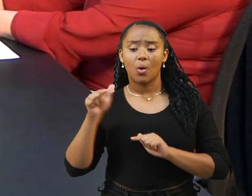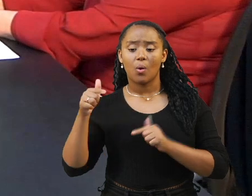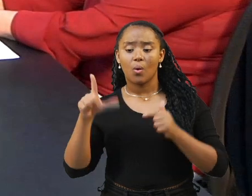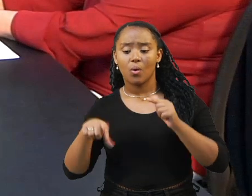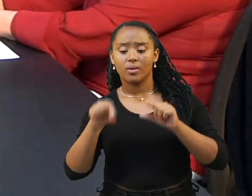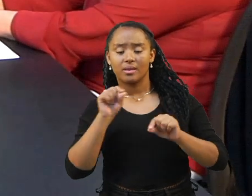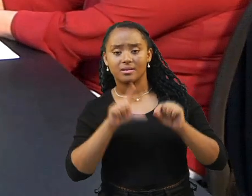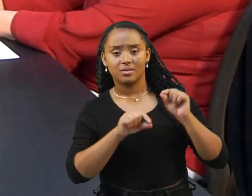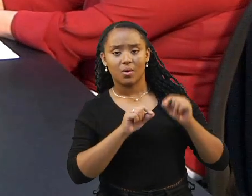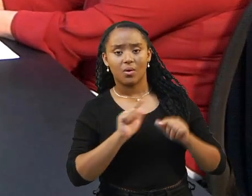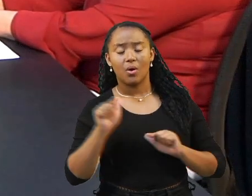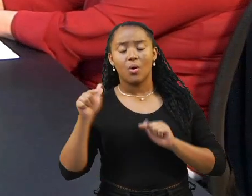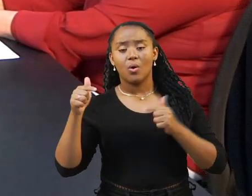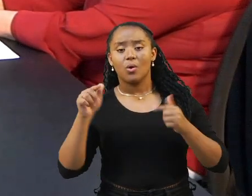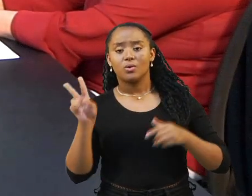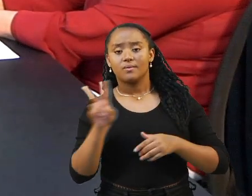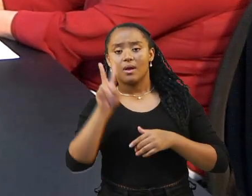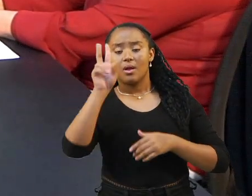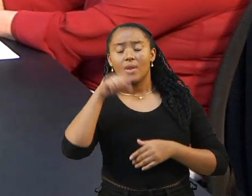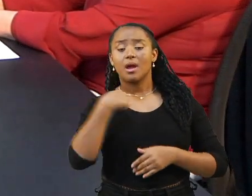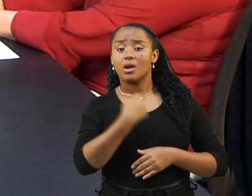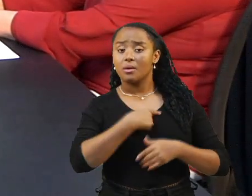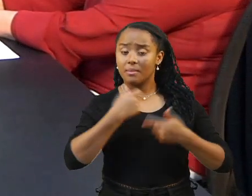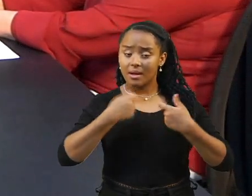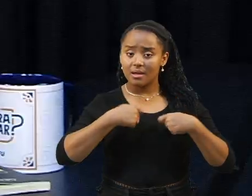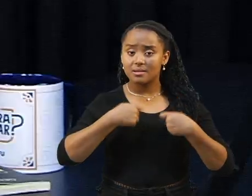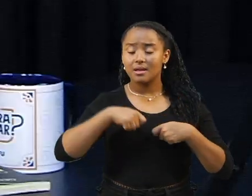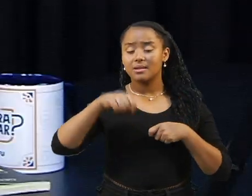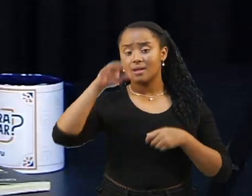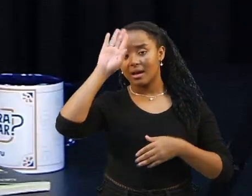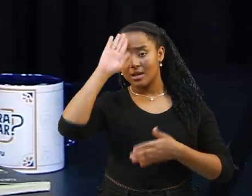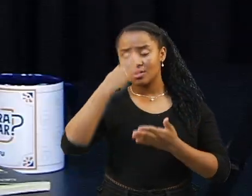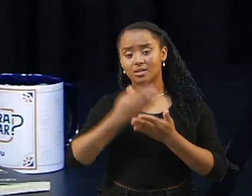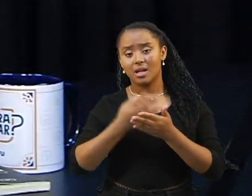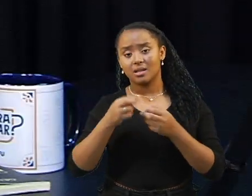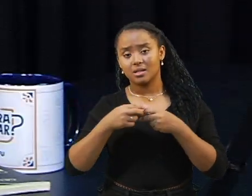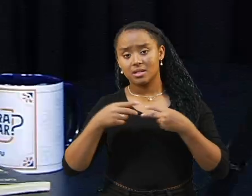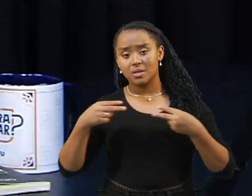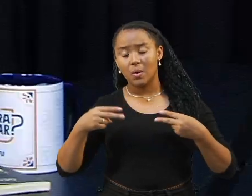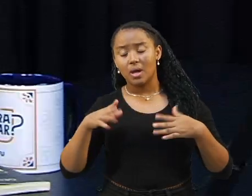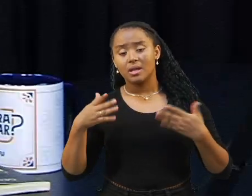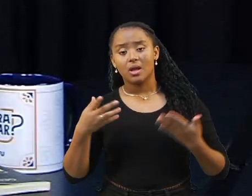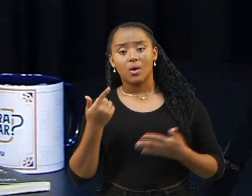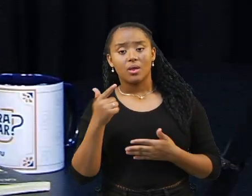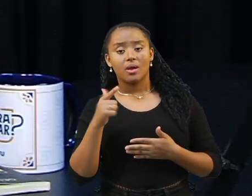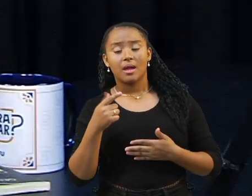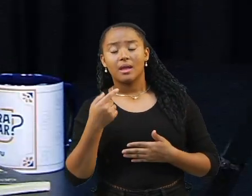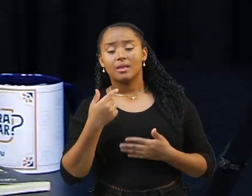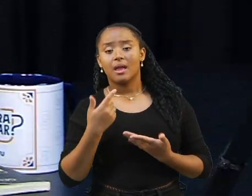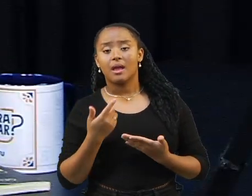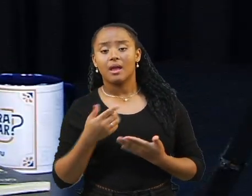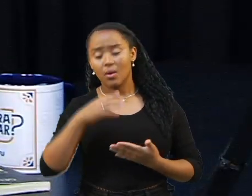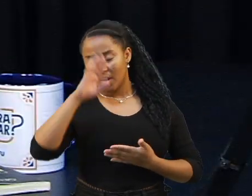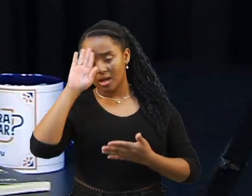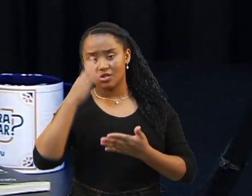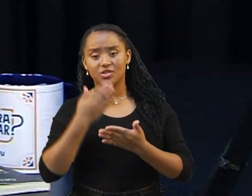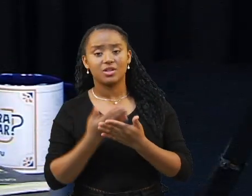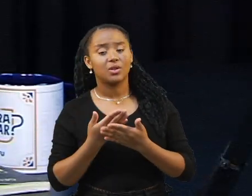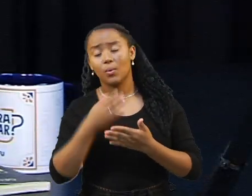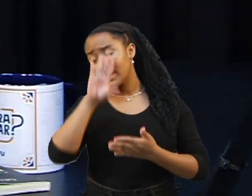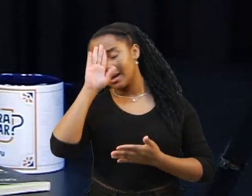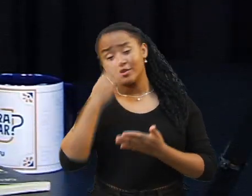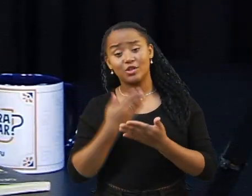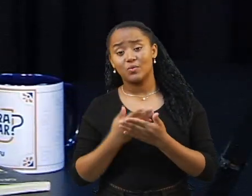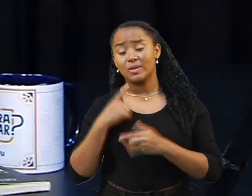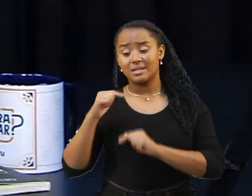E a gente tem que acreditar nisso. Então, eu não senti esse trabalho